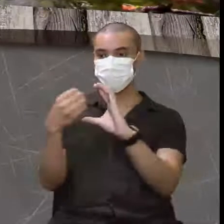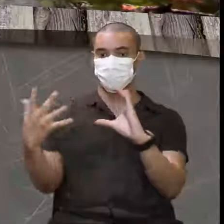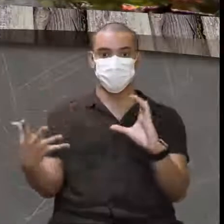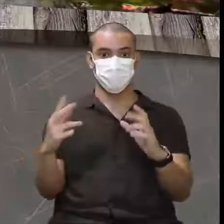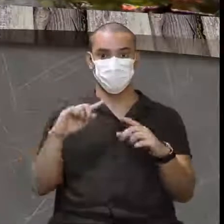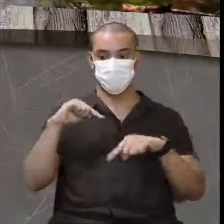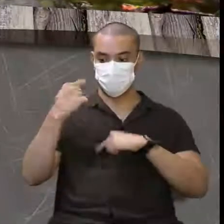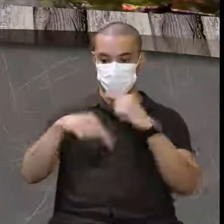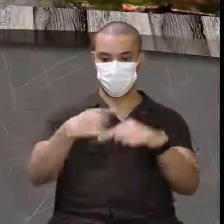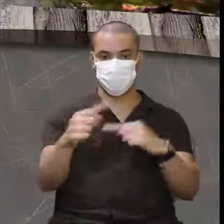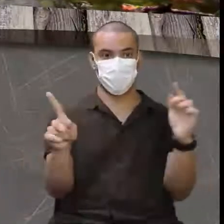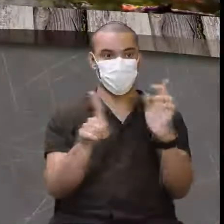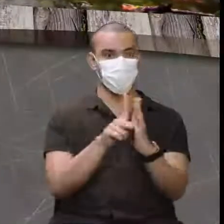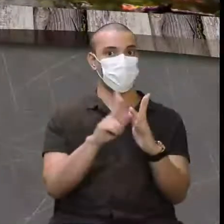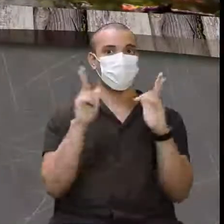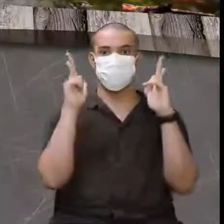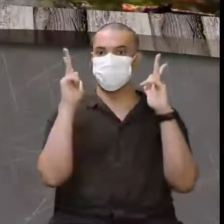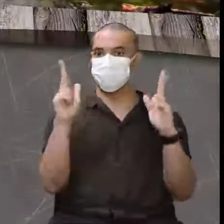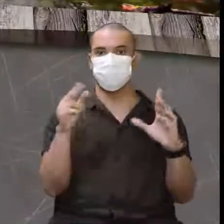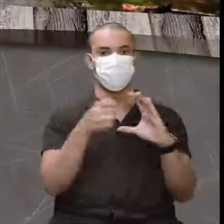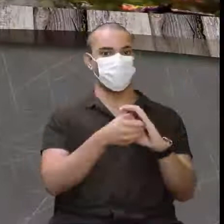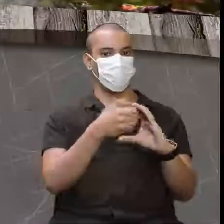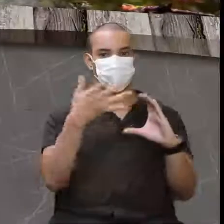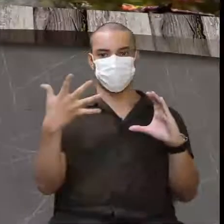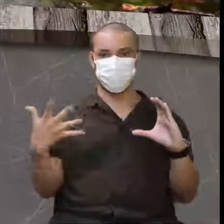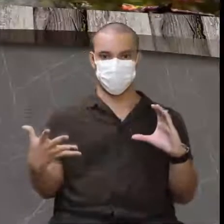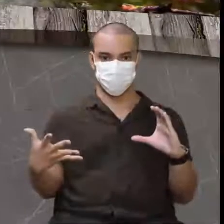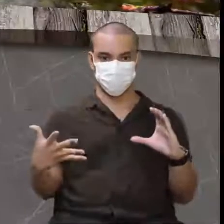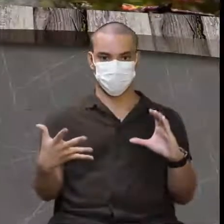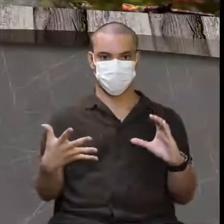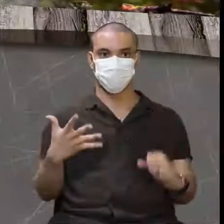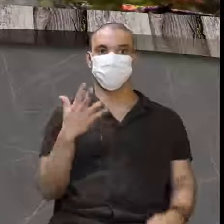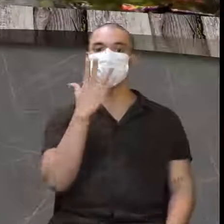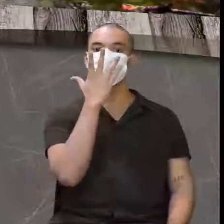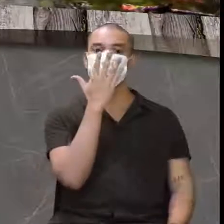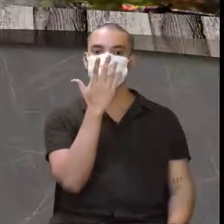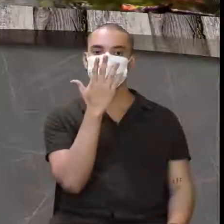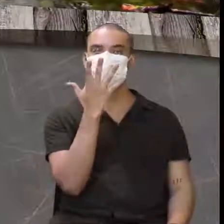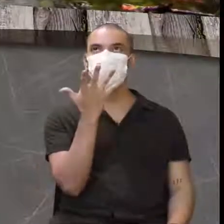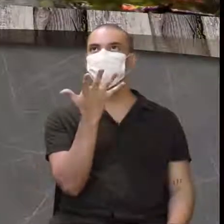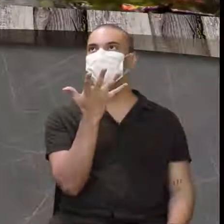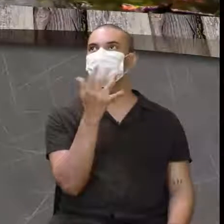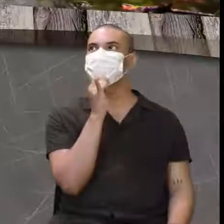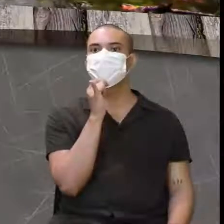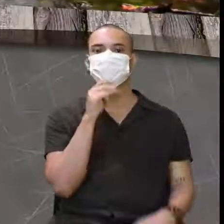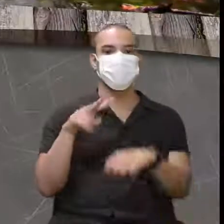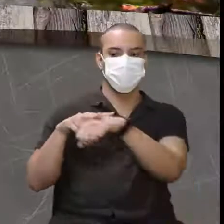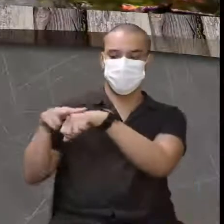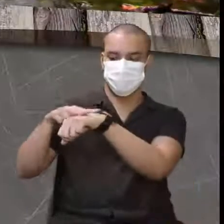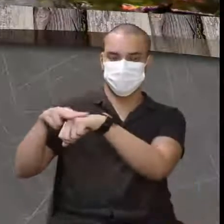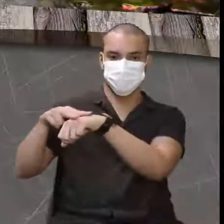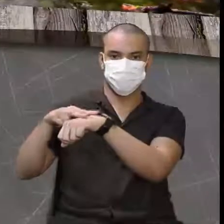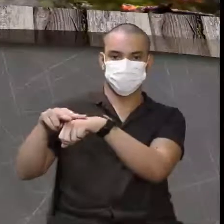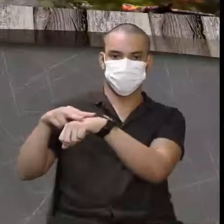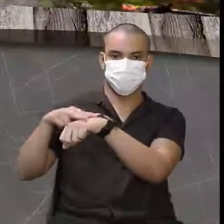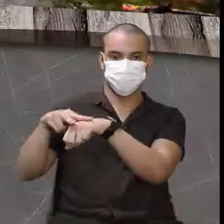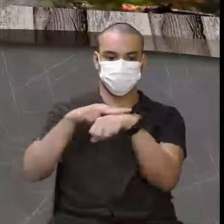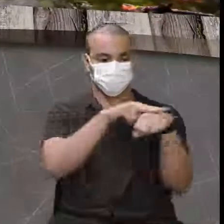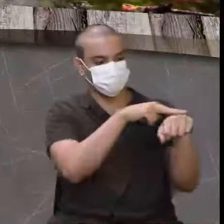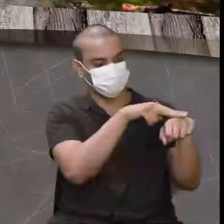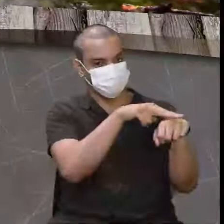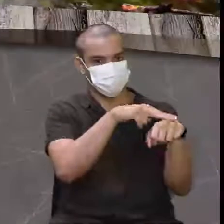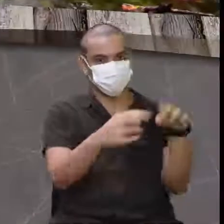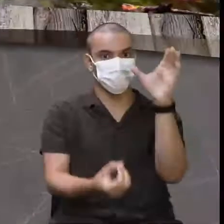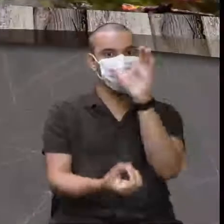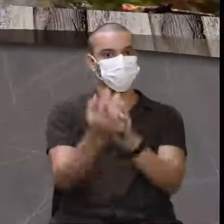indivíduo da geração 1 iria ter a mesma característica. Cor da semente, vamos dizer, verde. Um verde com verde